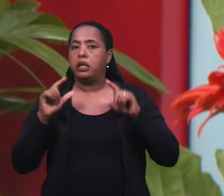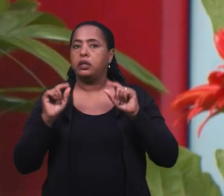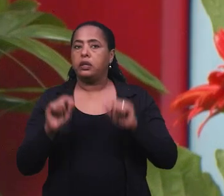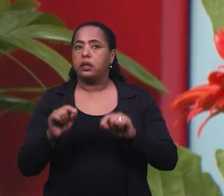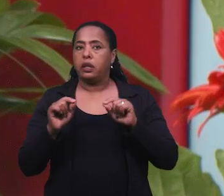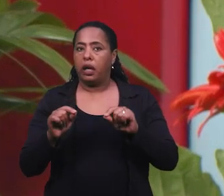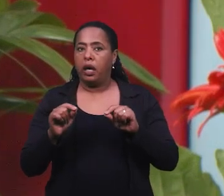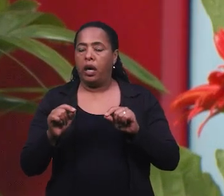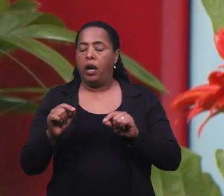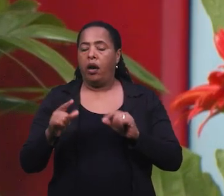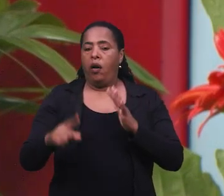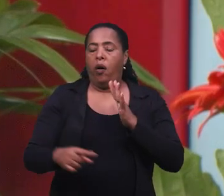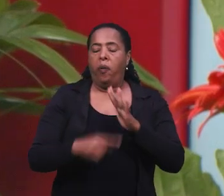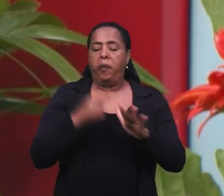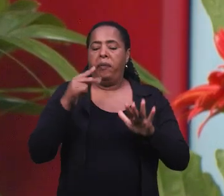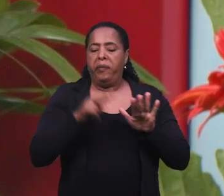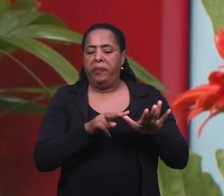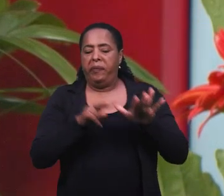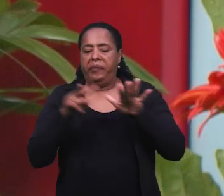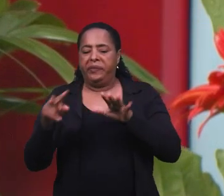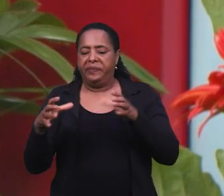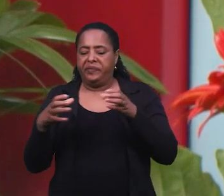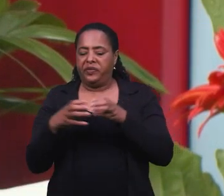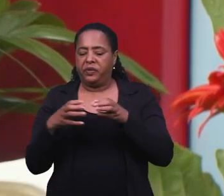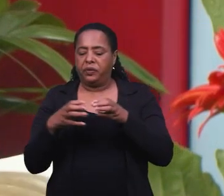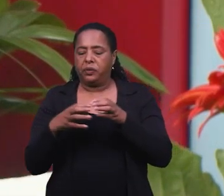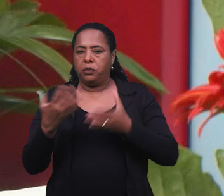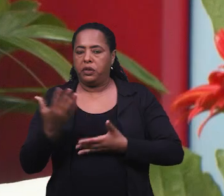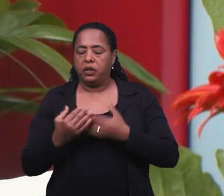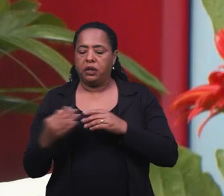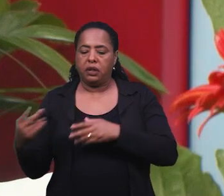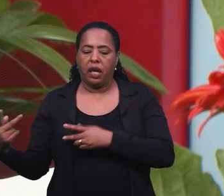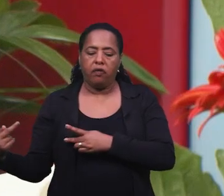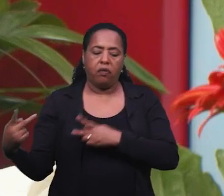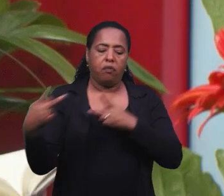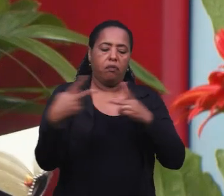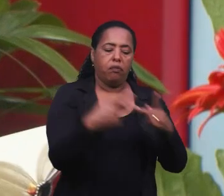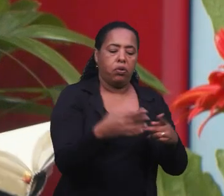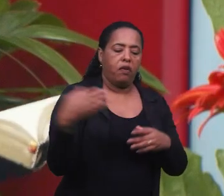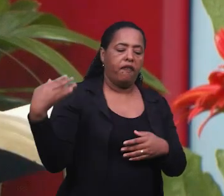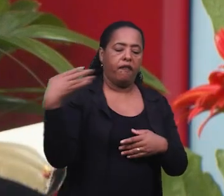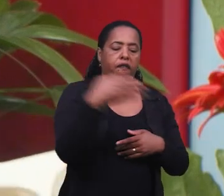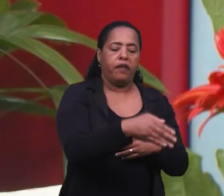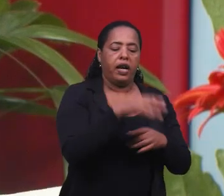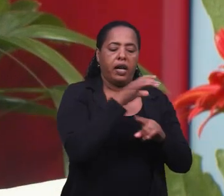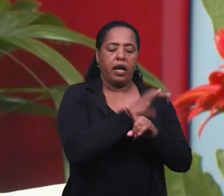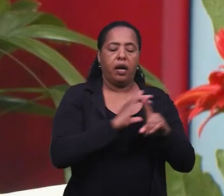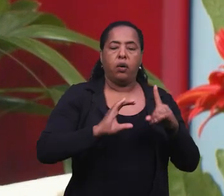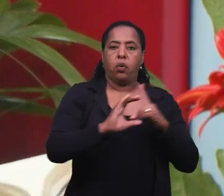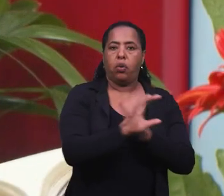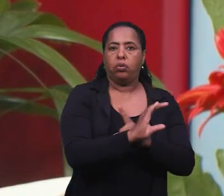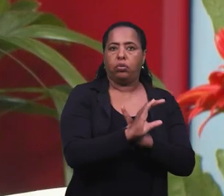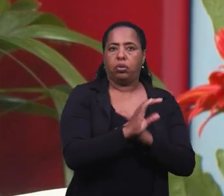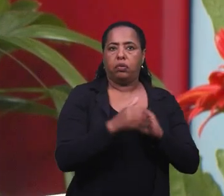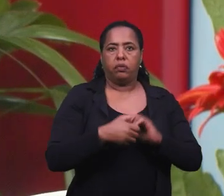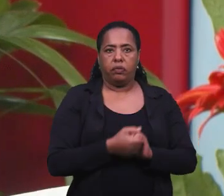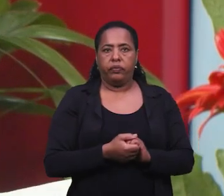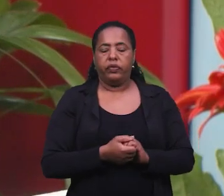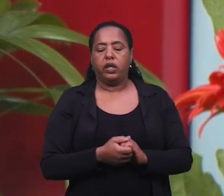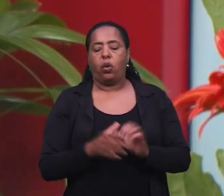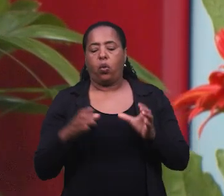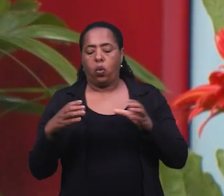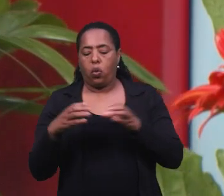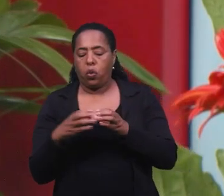ama não despreza. Quem ama está cuidando. Glória a Deus. Então, nós precisamos cuidar daqueles